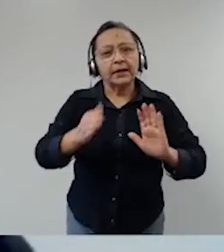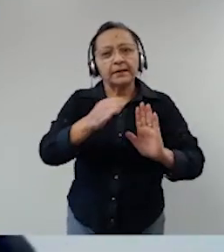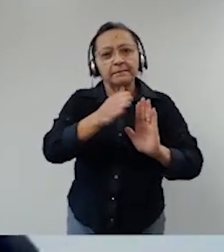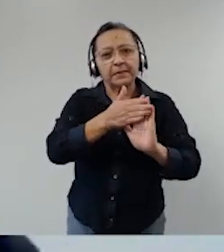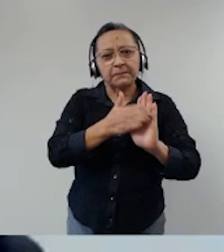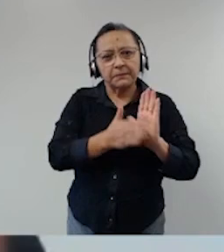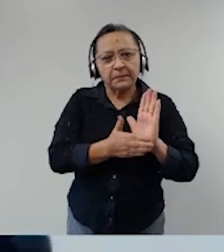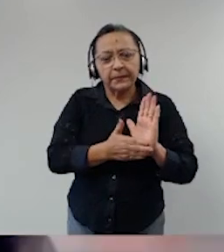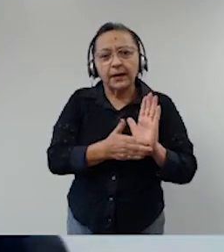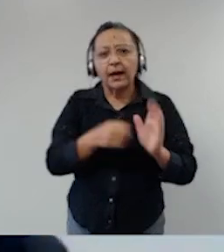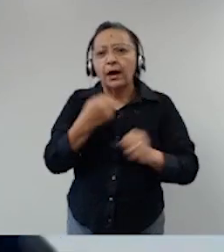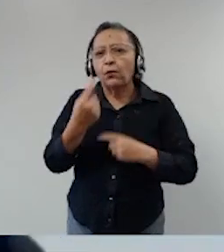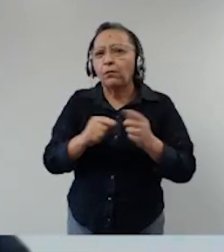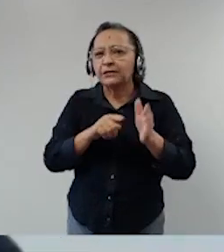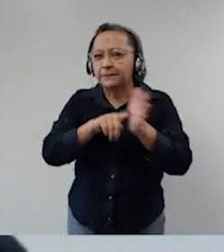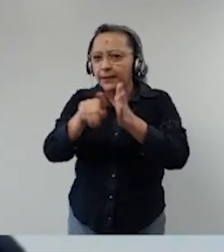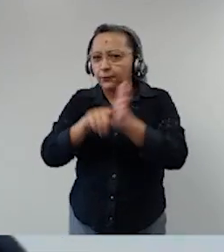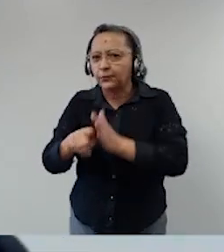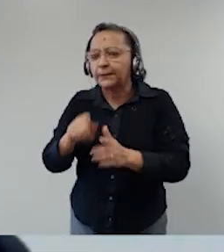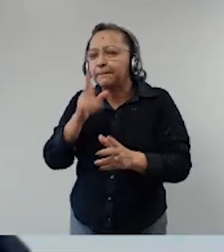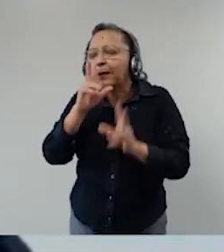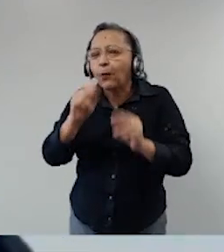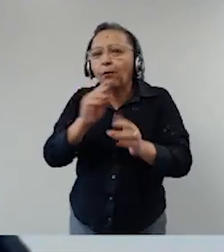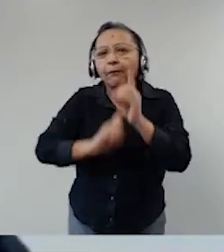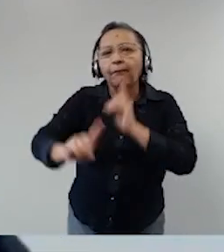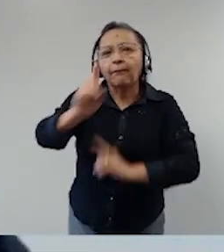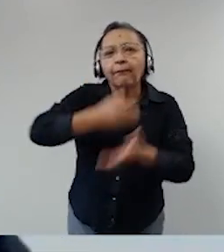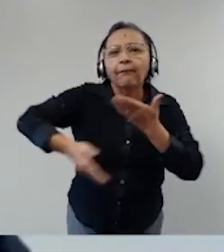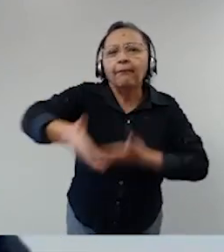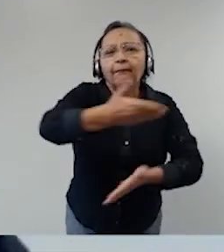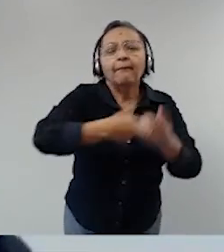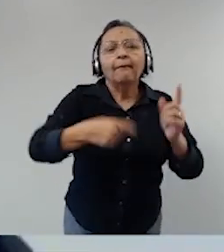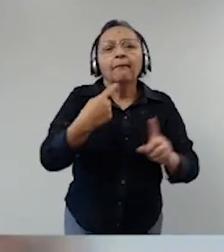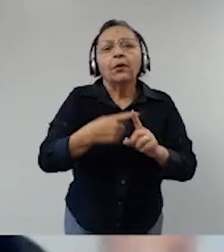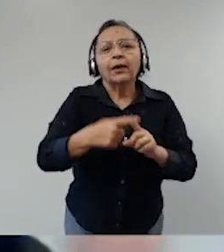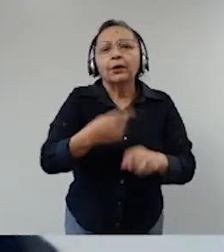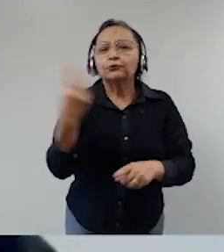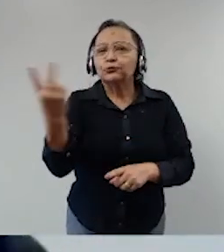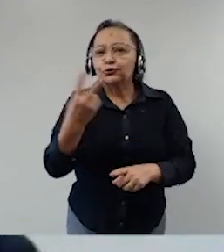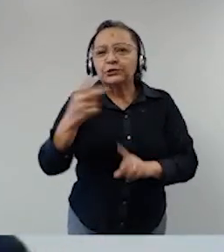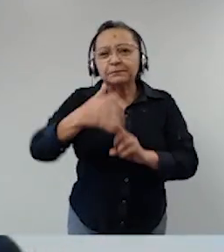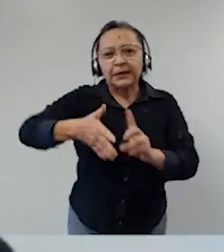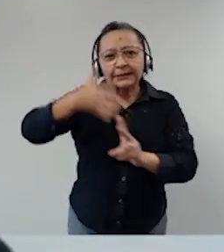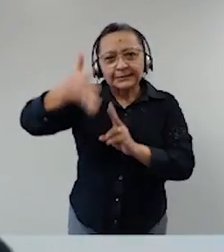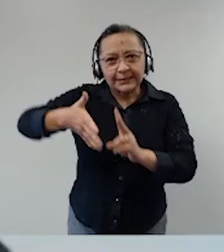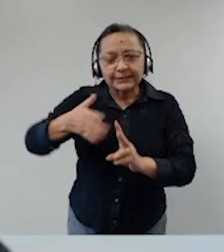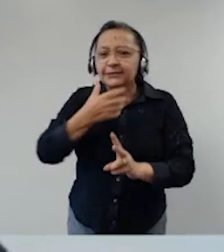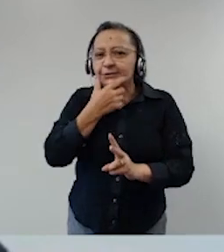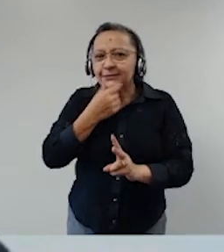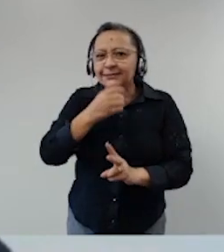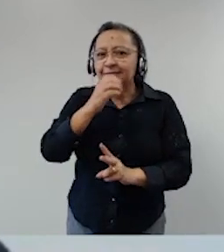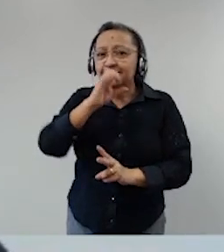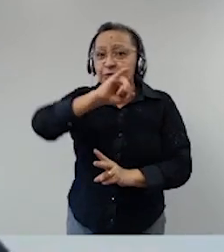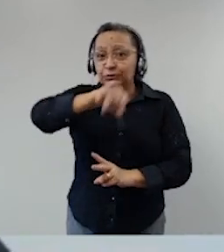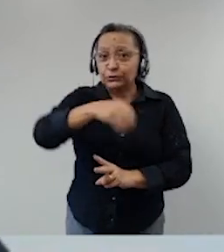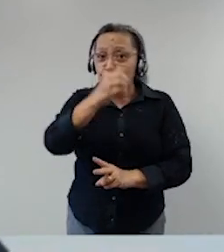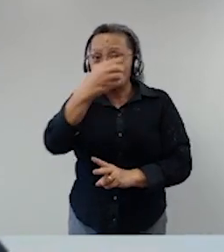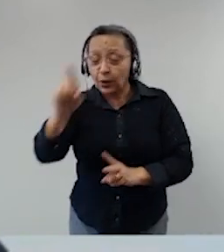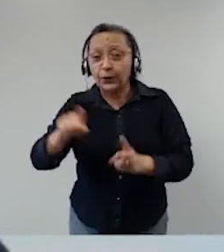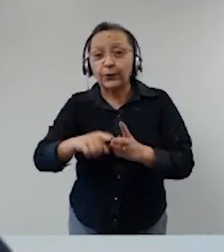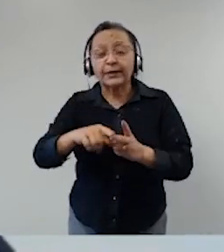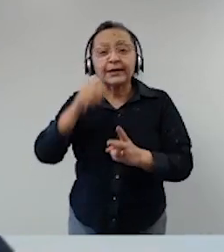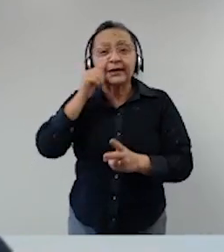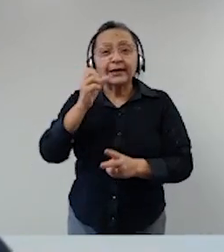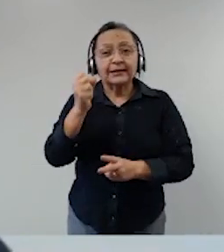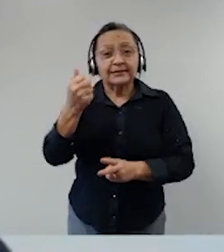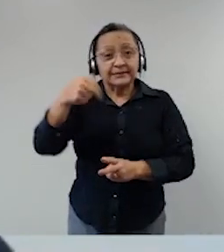algumas perguntas, até um bate-papo, porque João Caiado e Sandra Gebara, tá certo? São diletos